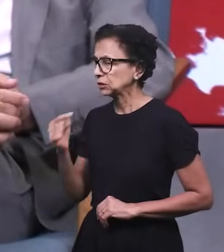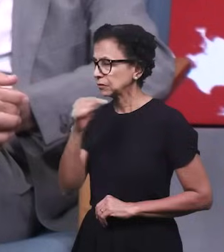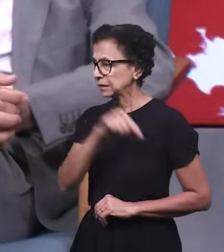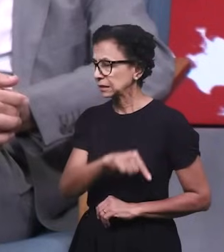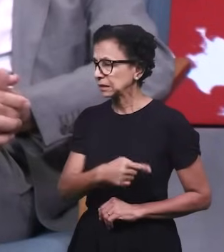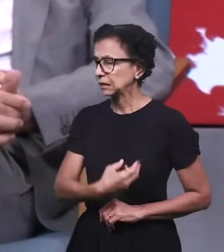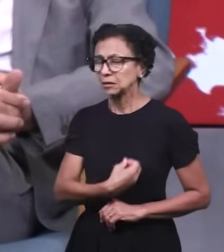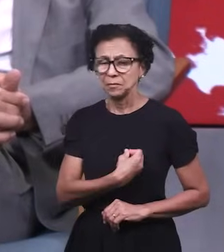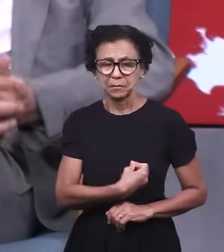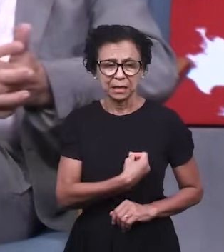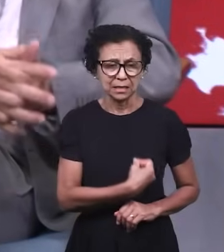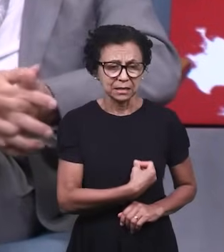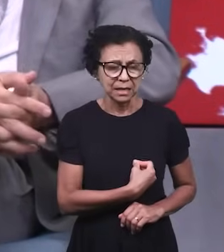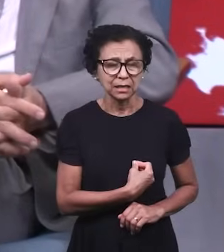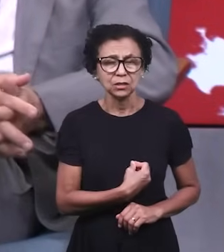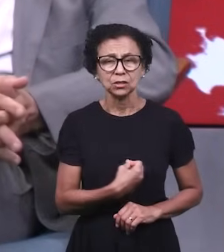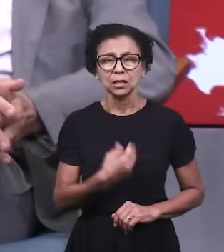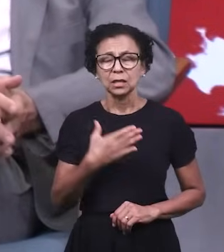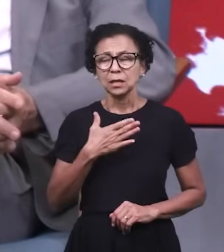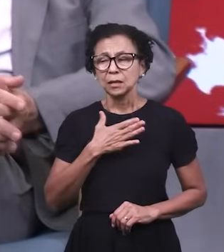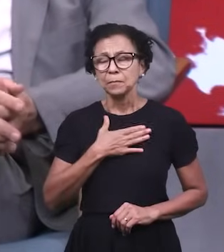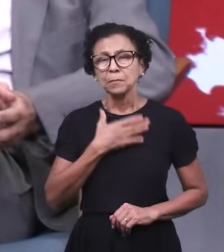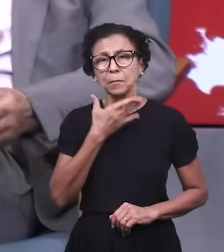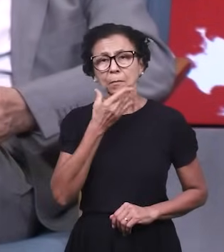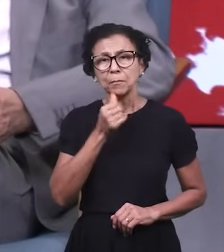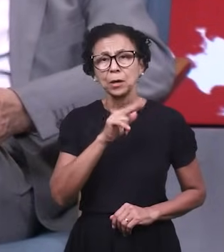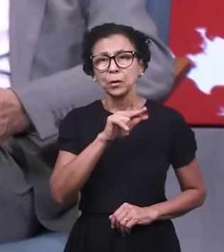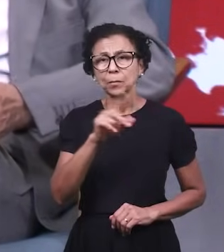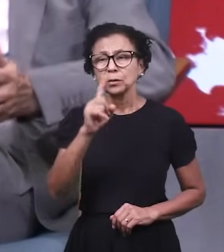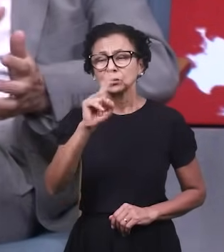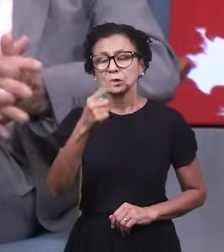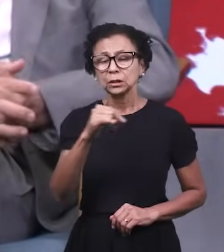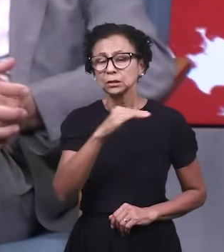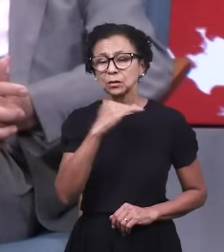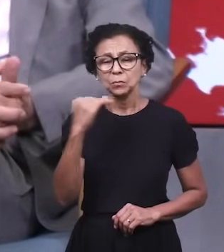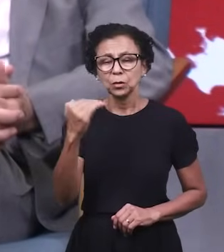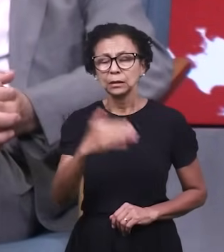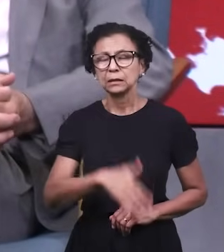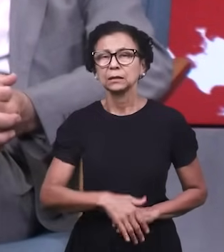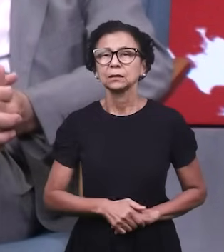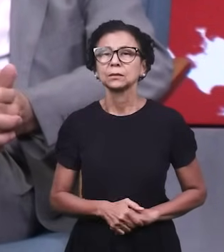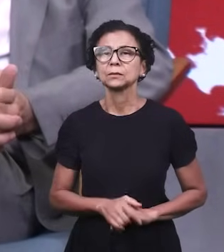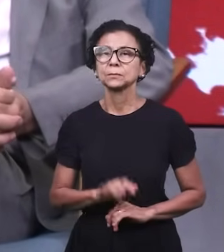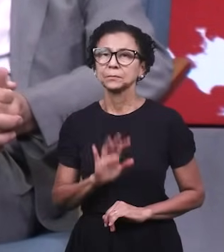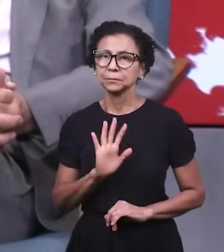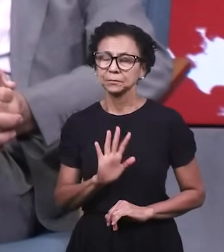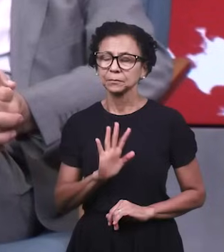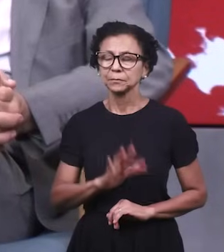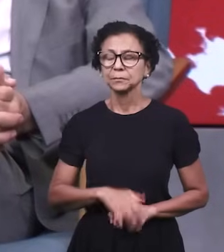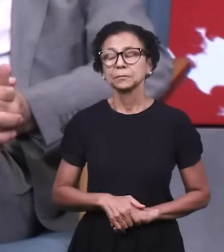todas. Mas Jesus procurou Maria em segredo.